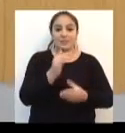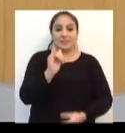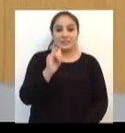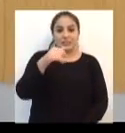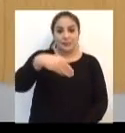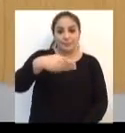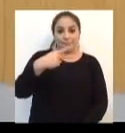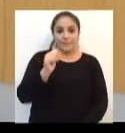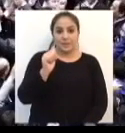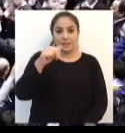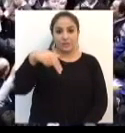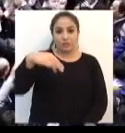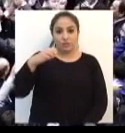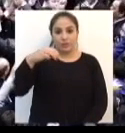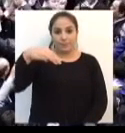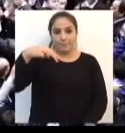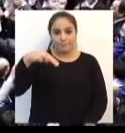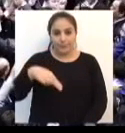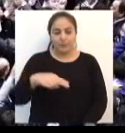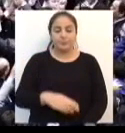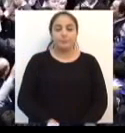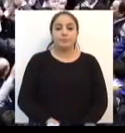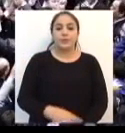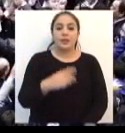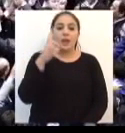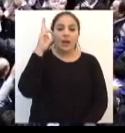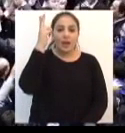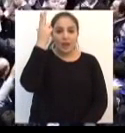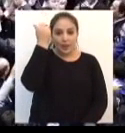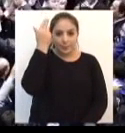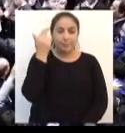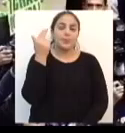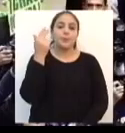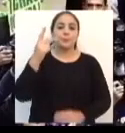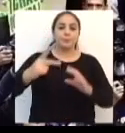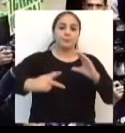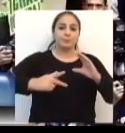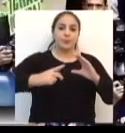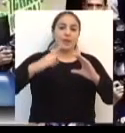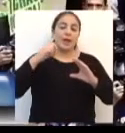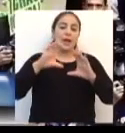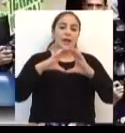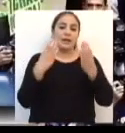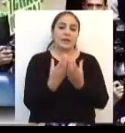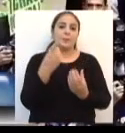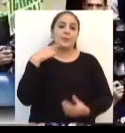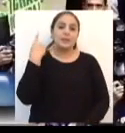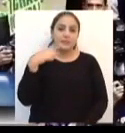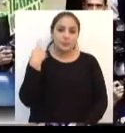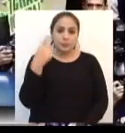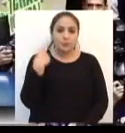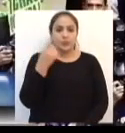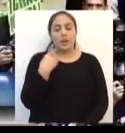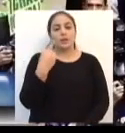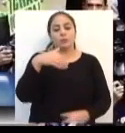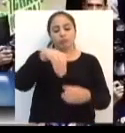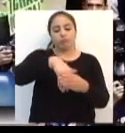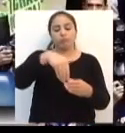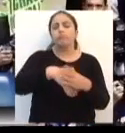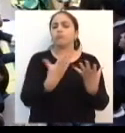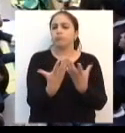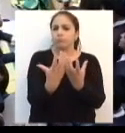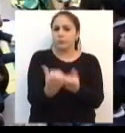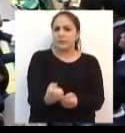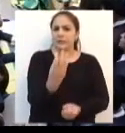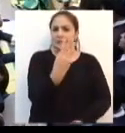de impeachment. Em abril, a Câmara dos Deputados aprovou a autorização para o impeachment da